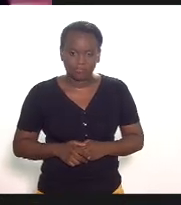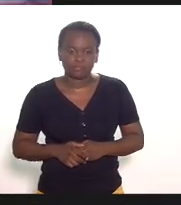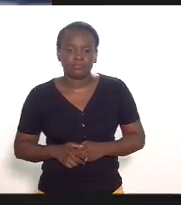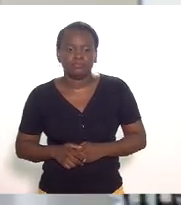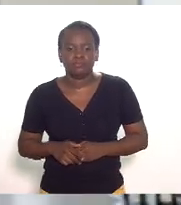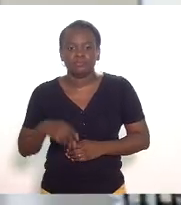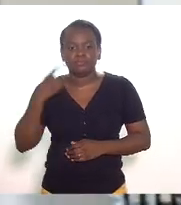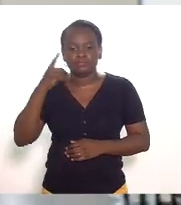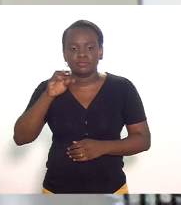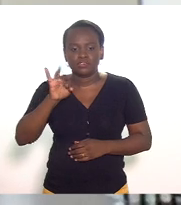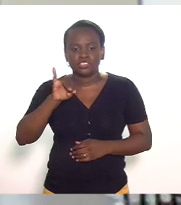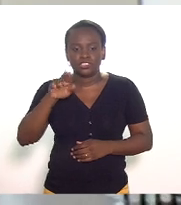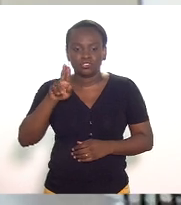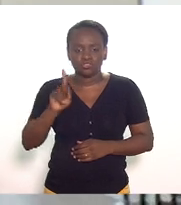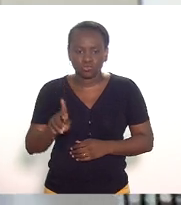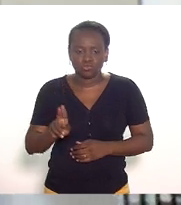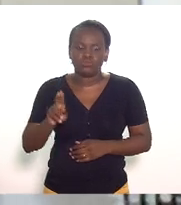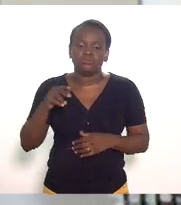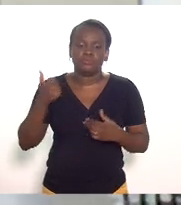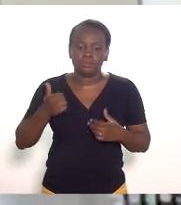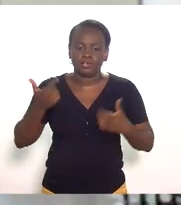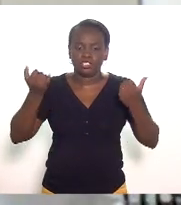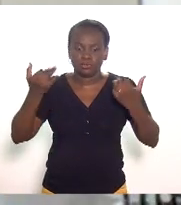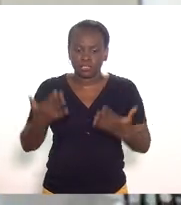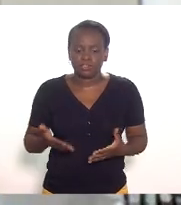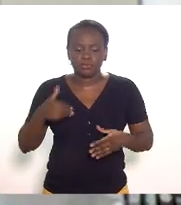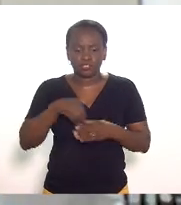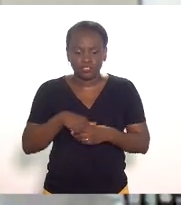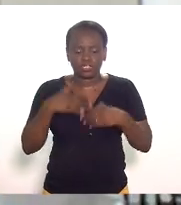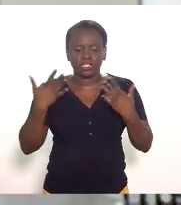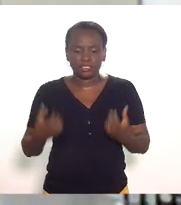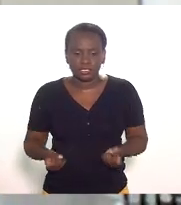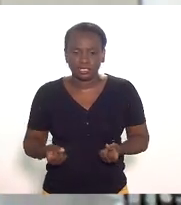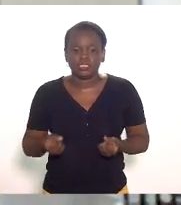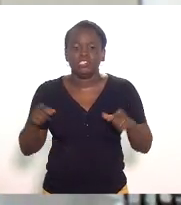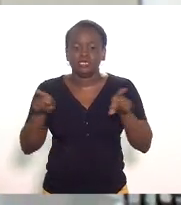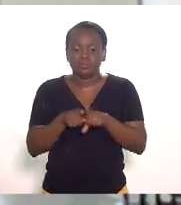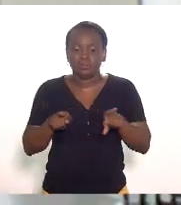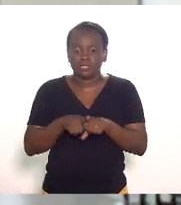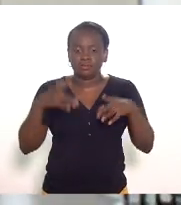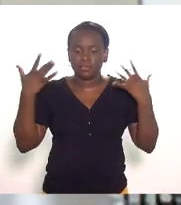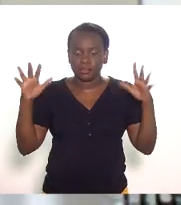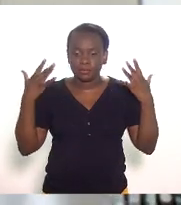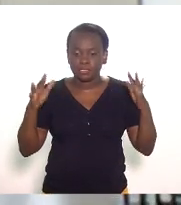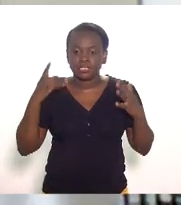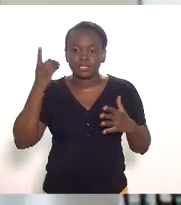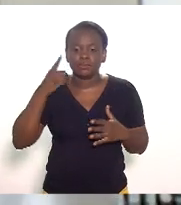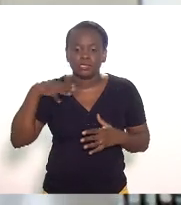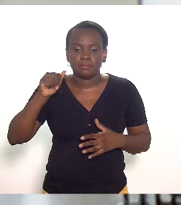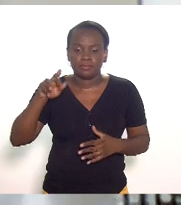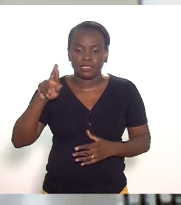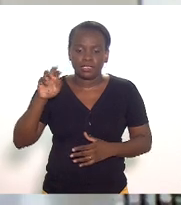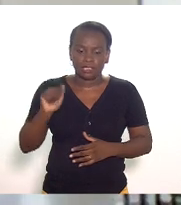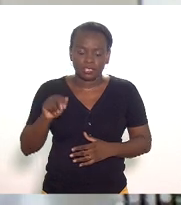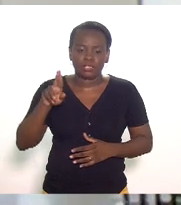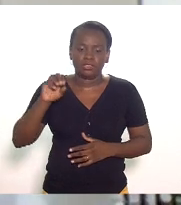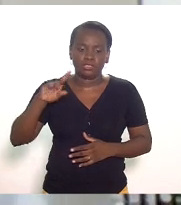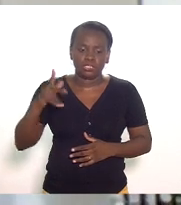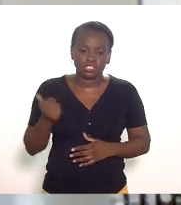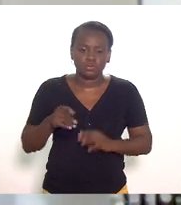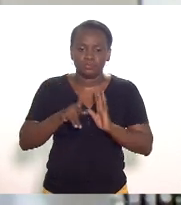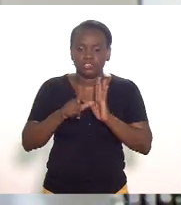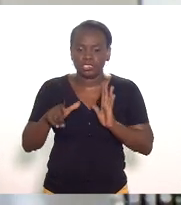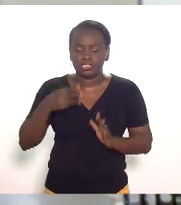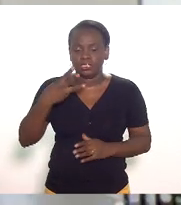Deputada Tia Ju, em primeiro lugar, eu quero declarar meu voto favorável e parabenizar a deputada Marta Rocha pelo projeto